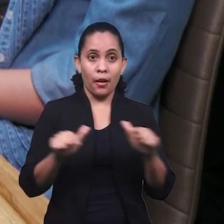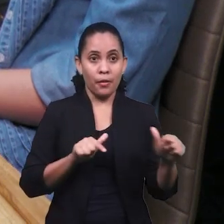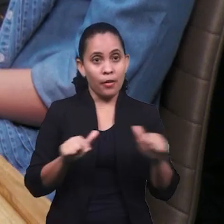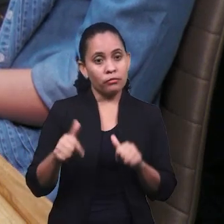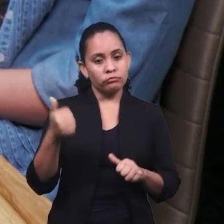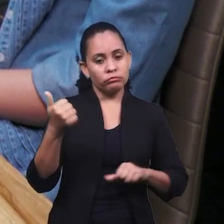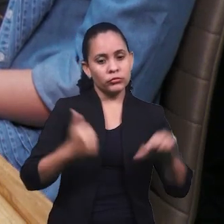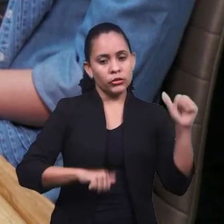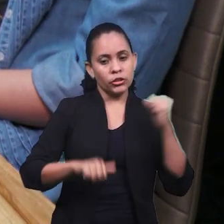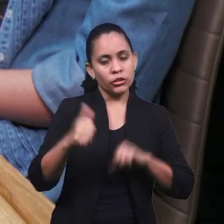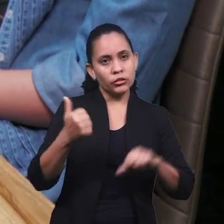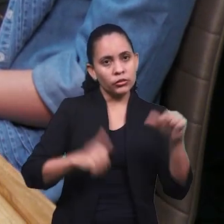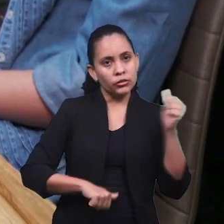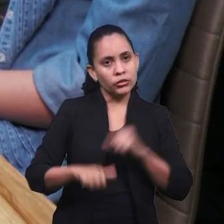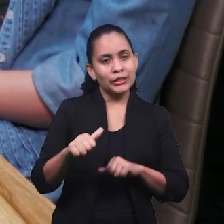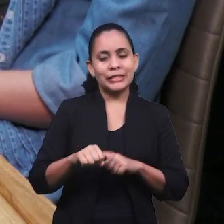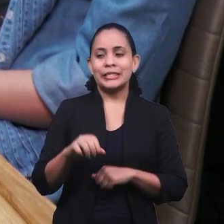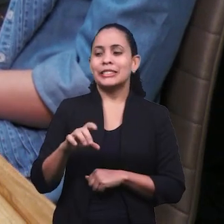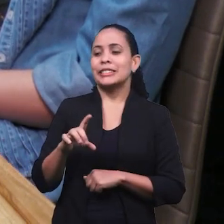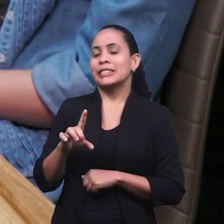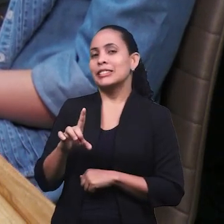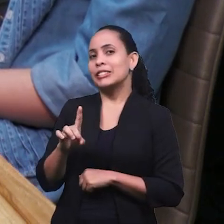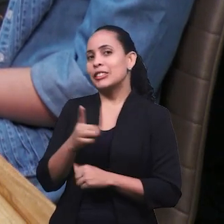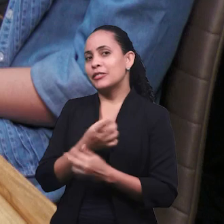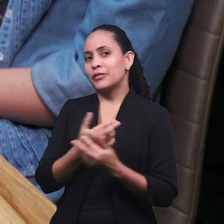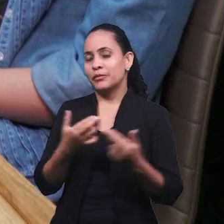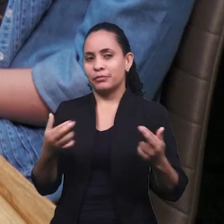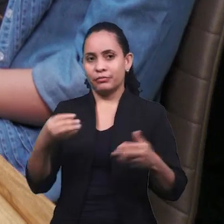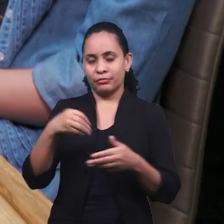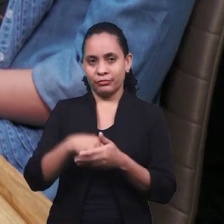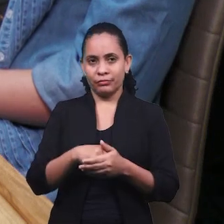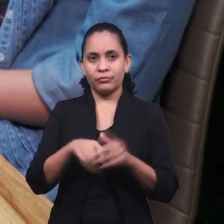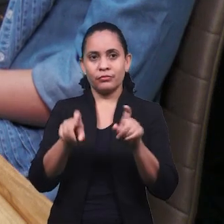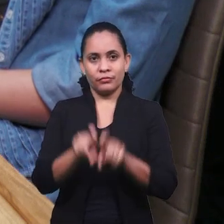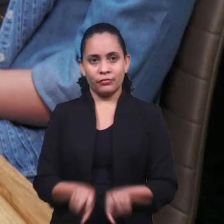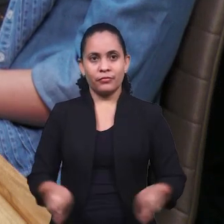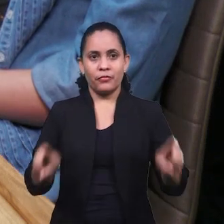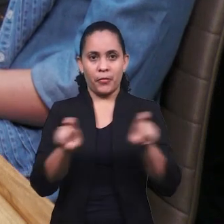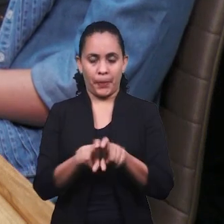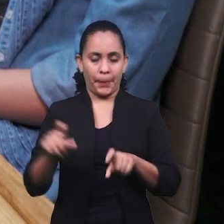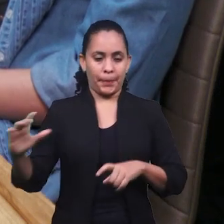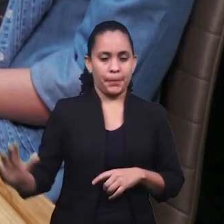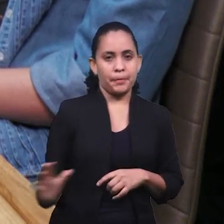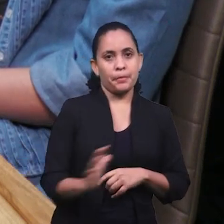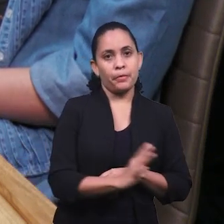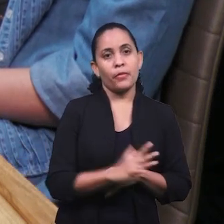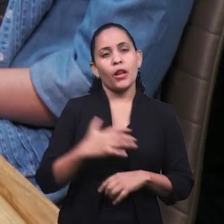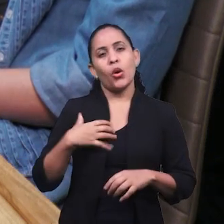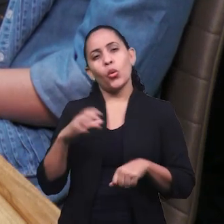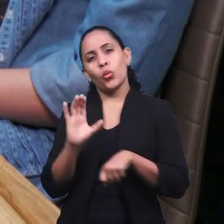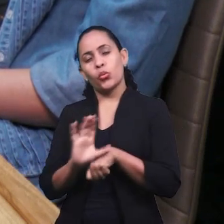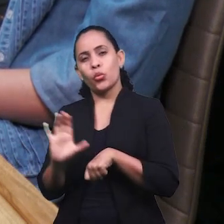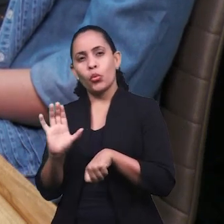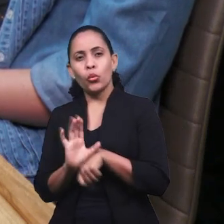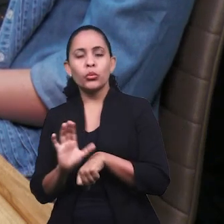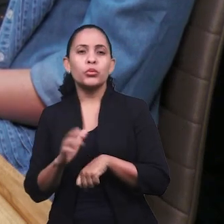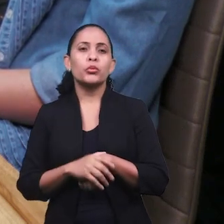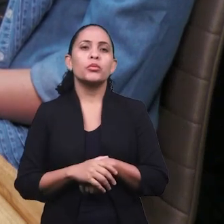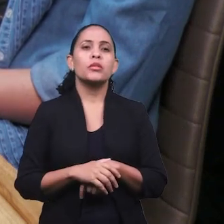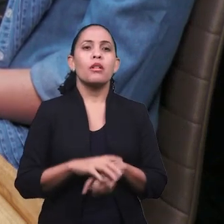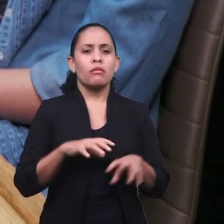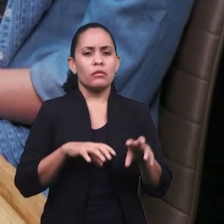business intelligence. Então, nós estamos aqui para bater um papo sobre os cursos, né, as graduações, os cursos